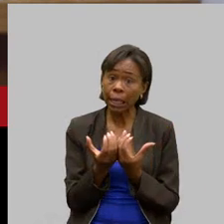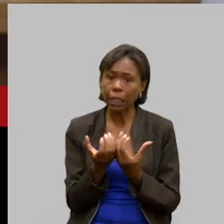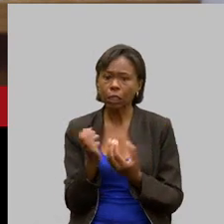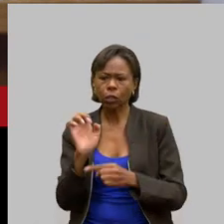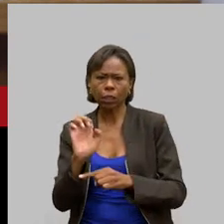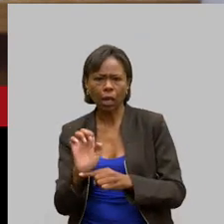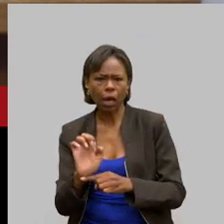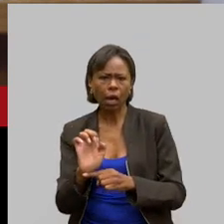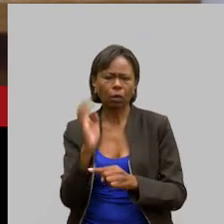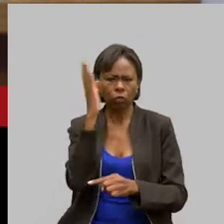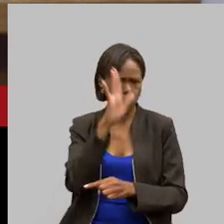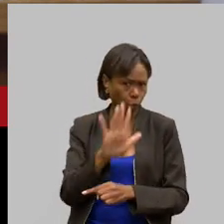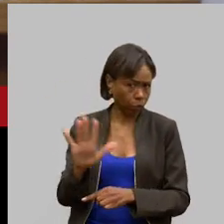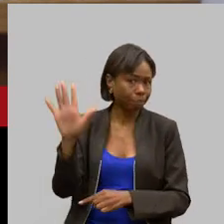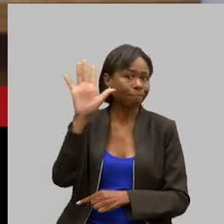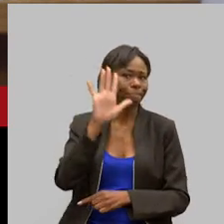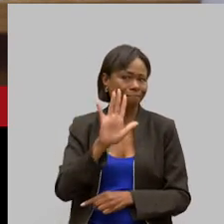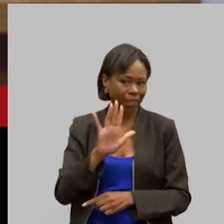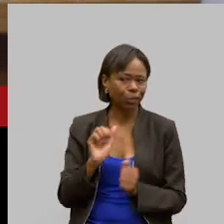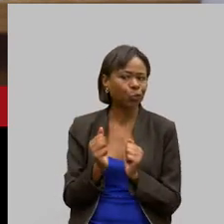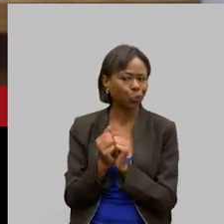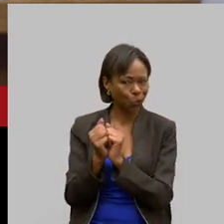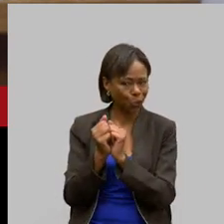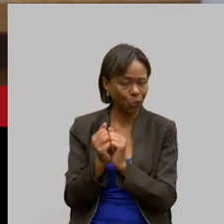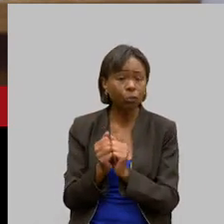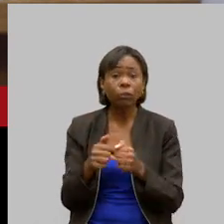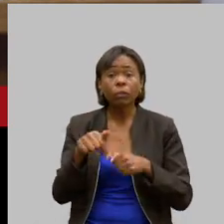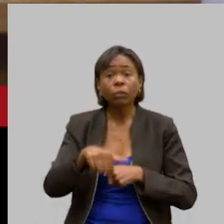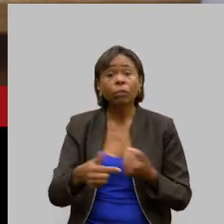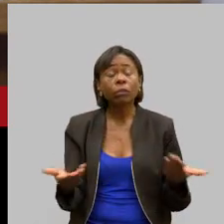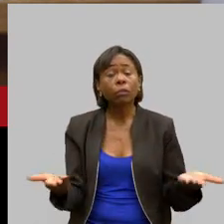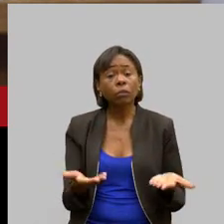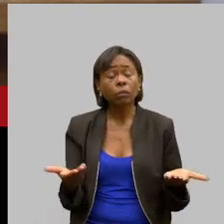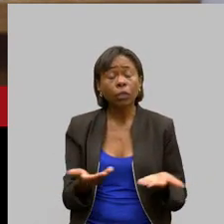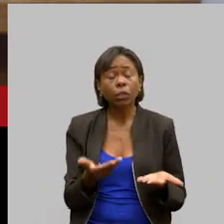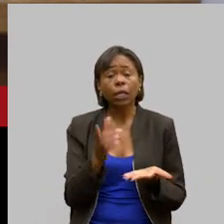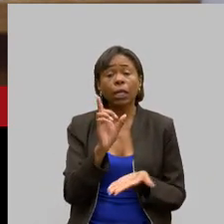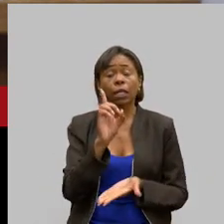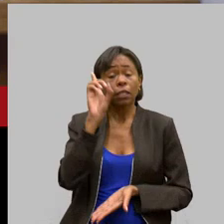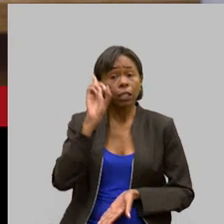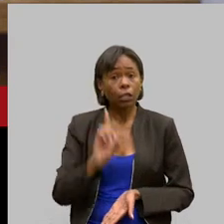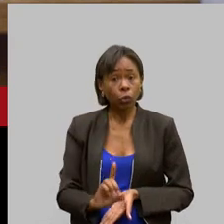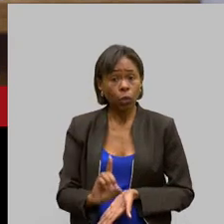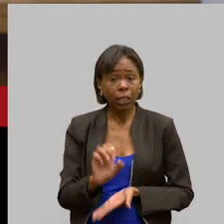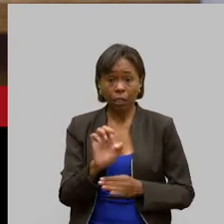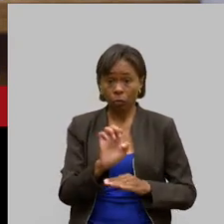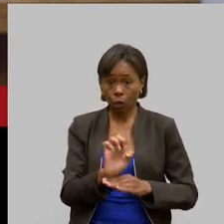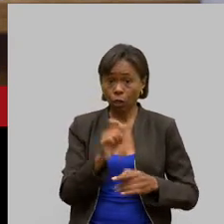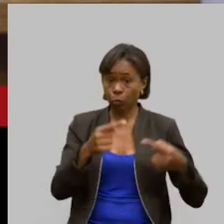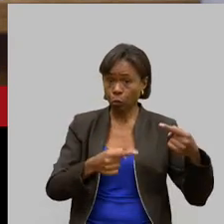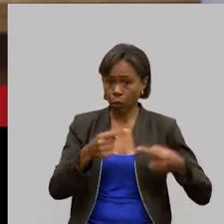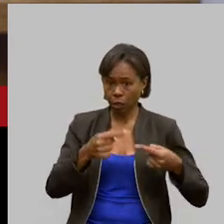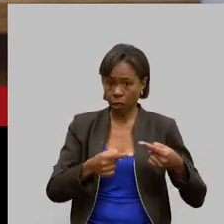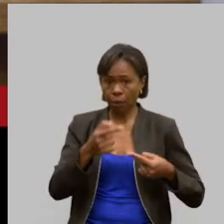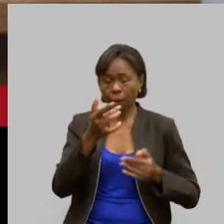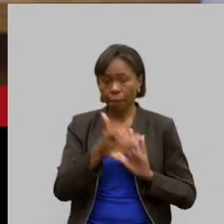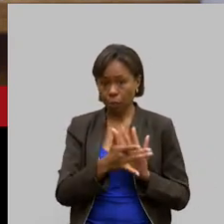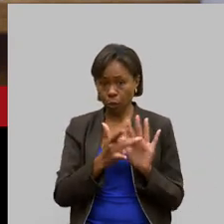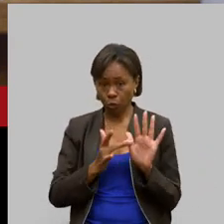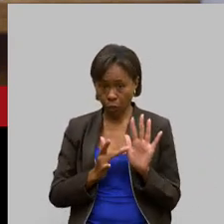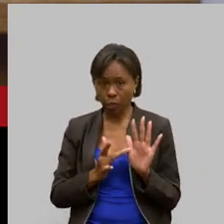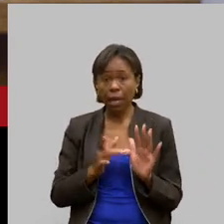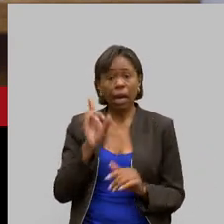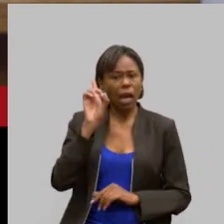nacionais então gente a Hoje eu estou na diretoria Estadual de política para as pessoas com deficiência a diretoria